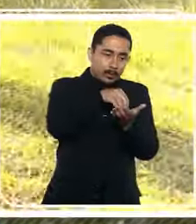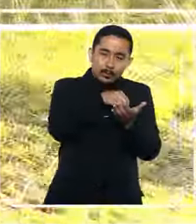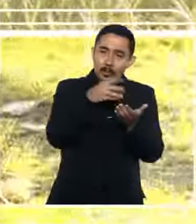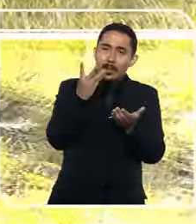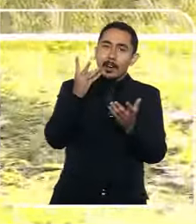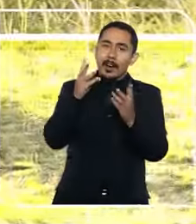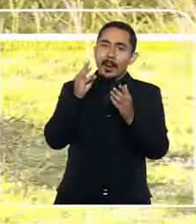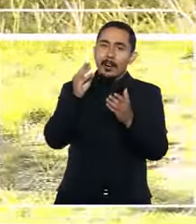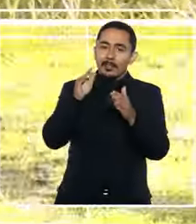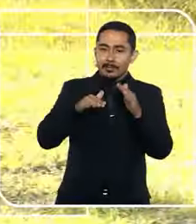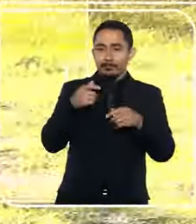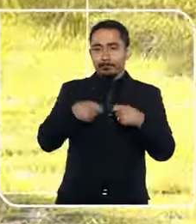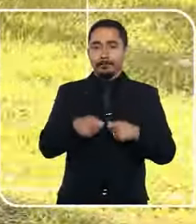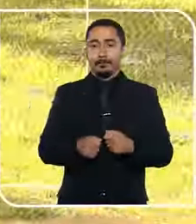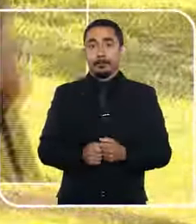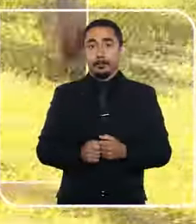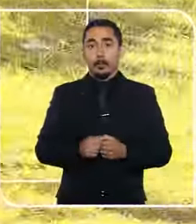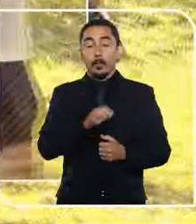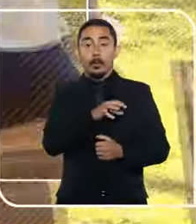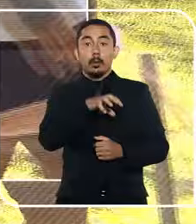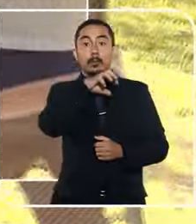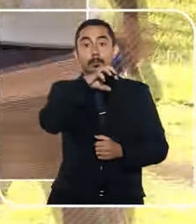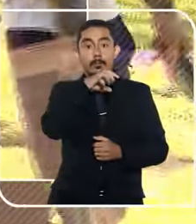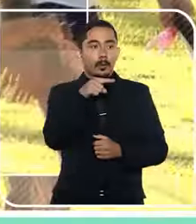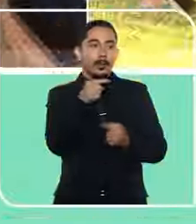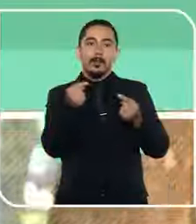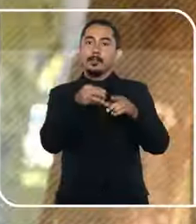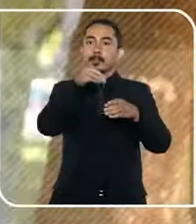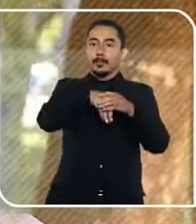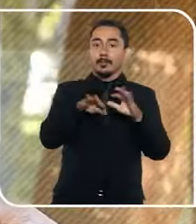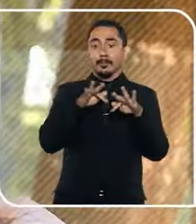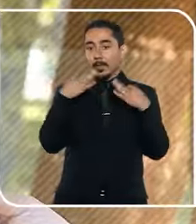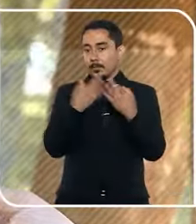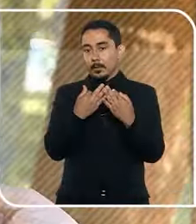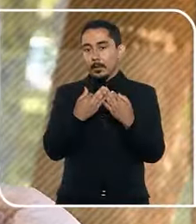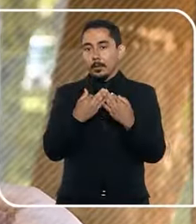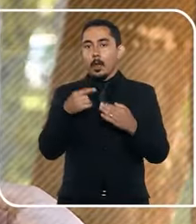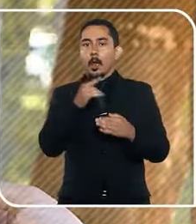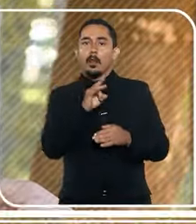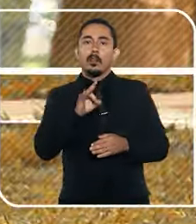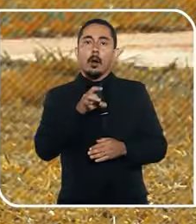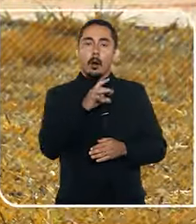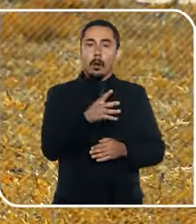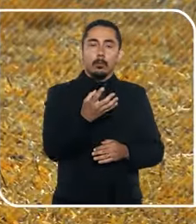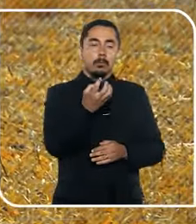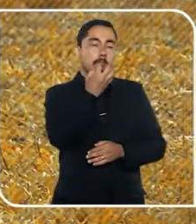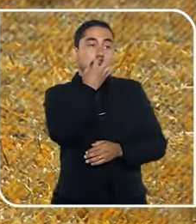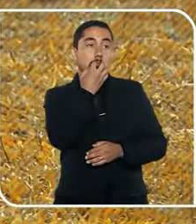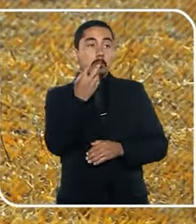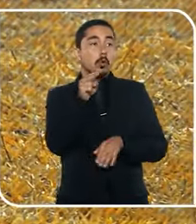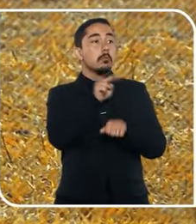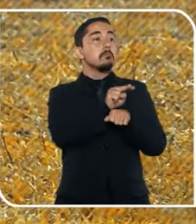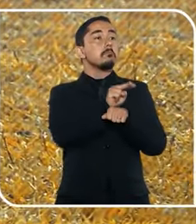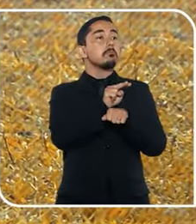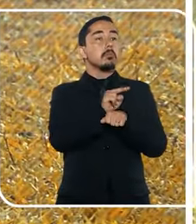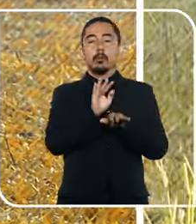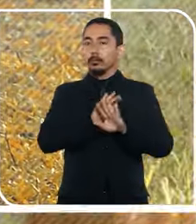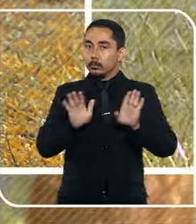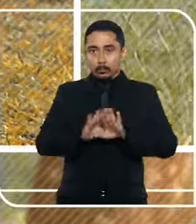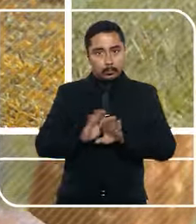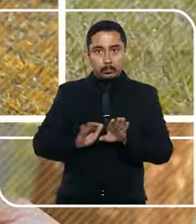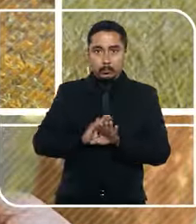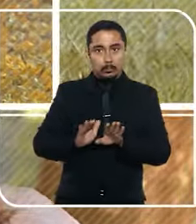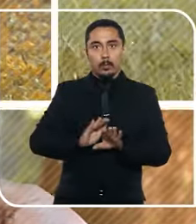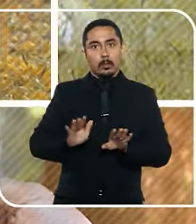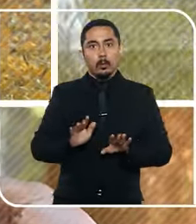né, inicial. Isso é muito importante. O animal, ele faz parte da família, né? A gente não trata mais ele só como um cão de guarda